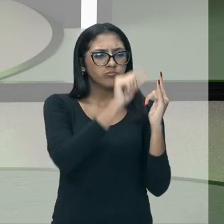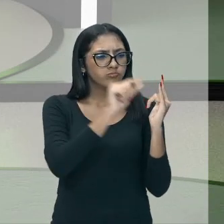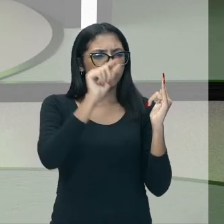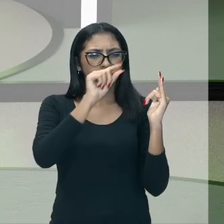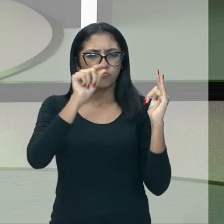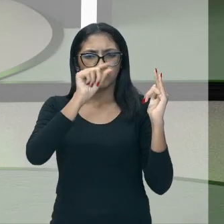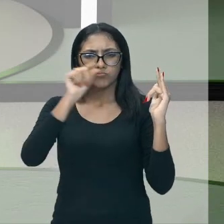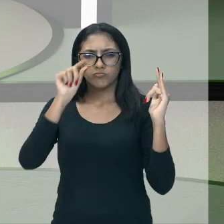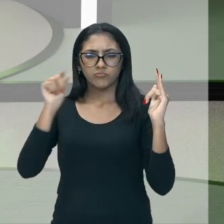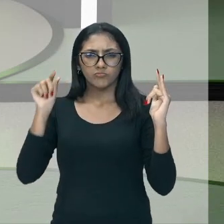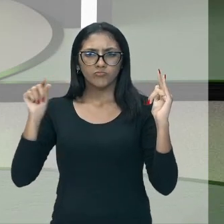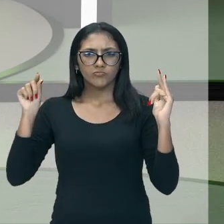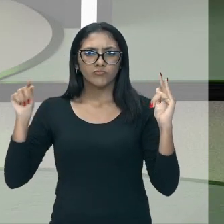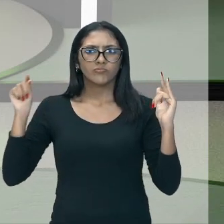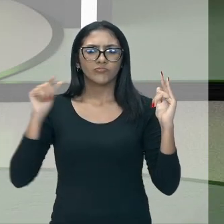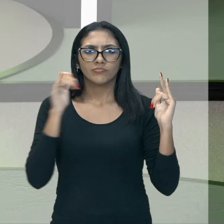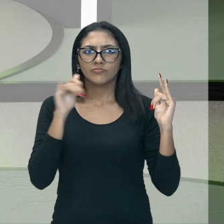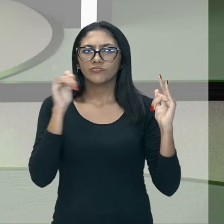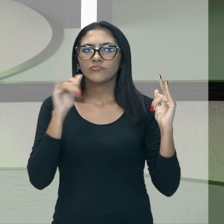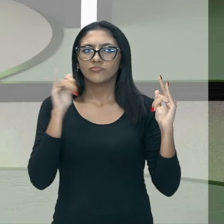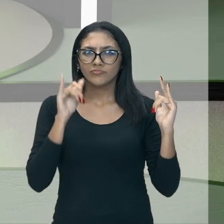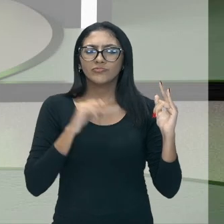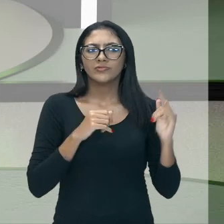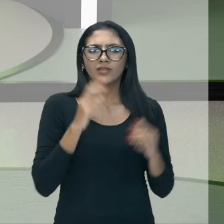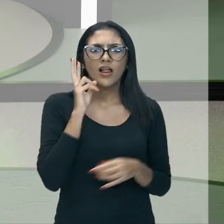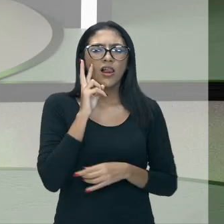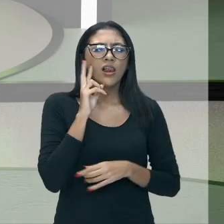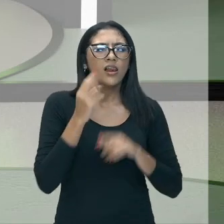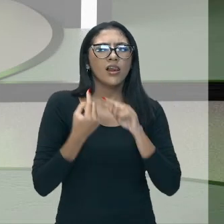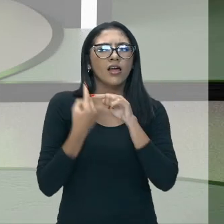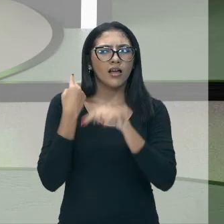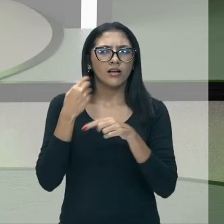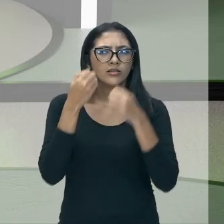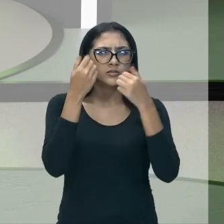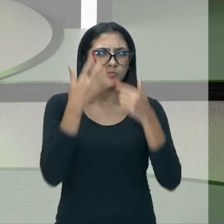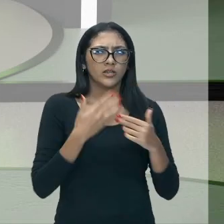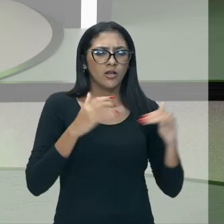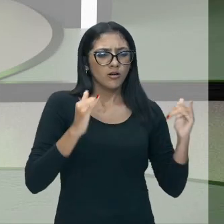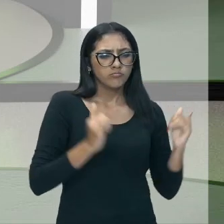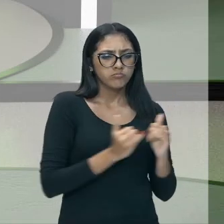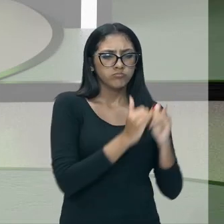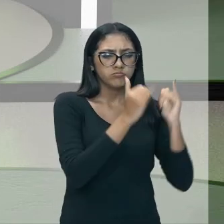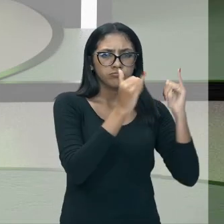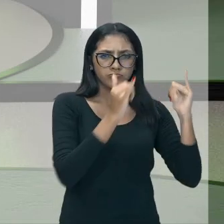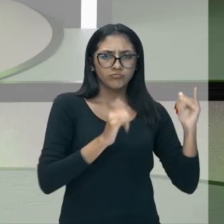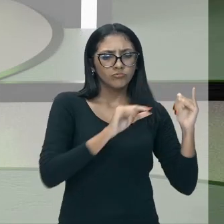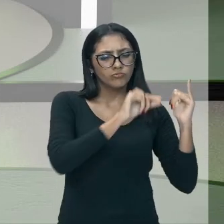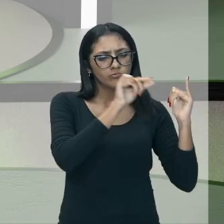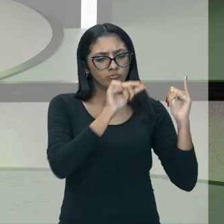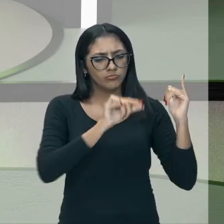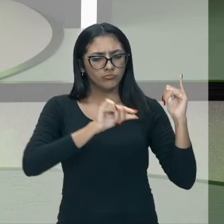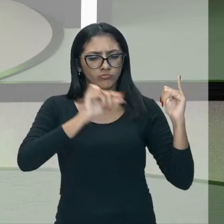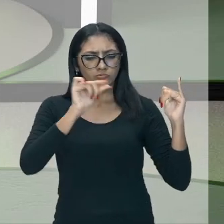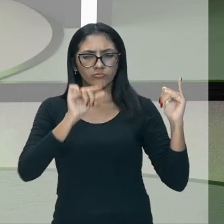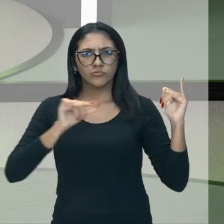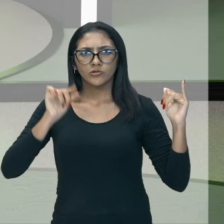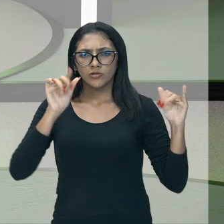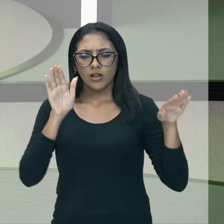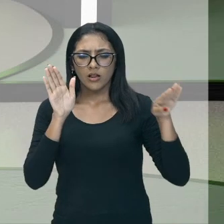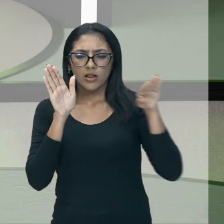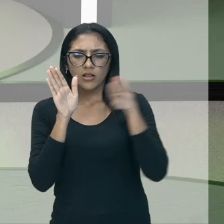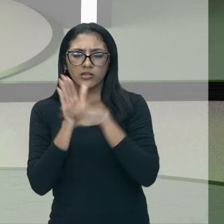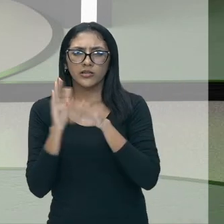vêm desde as usinas, passam por transformadores até chegar na sua casa,